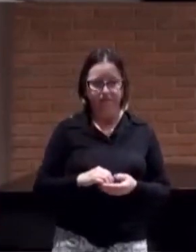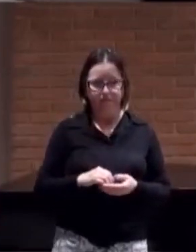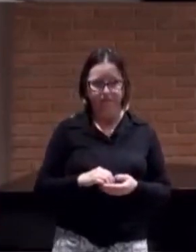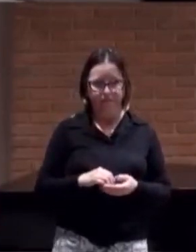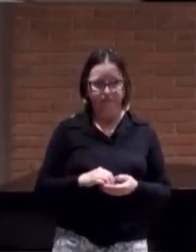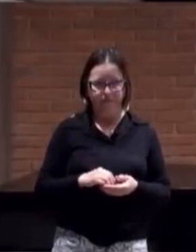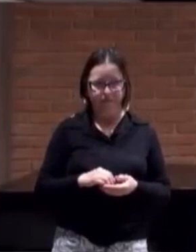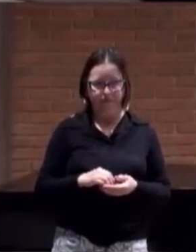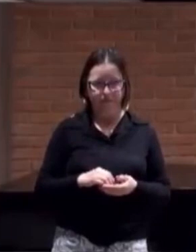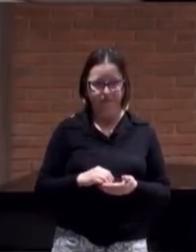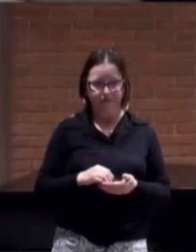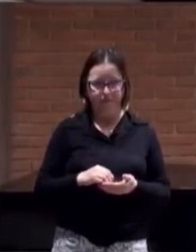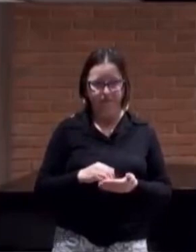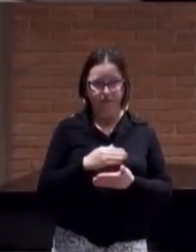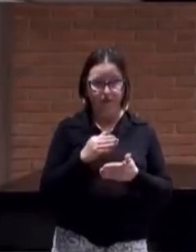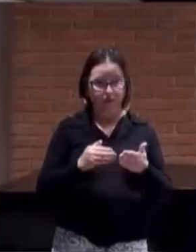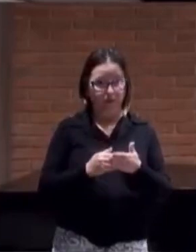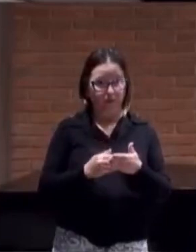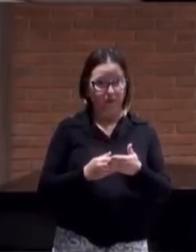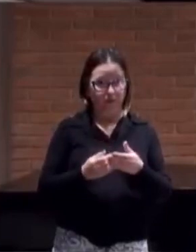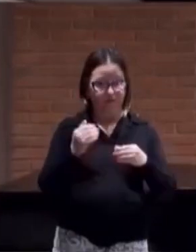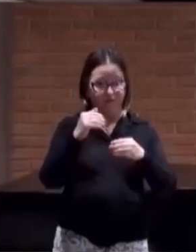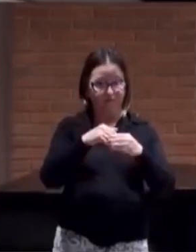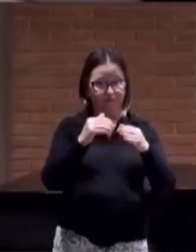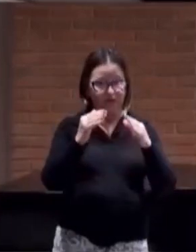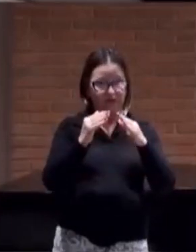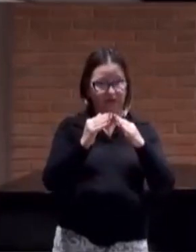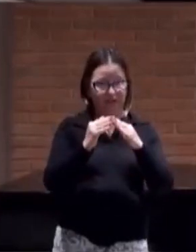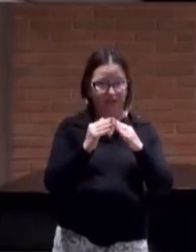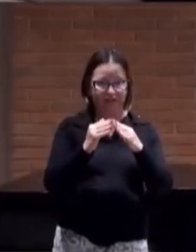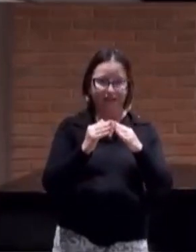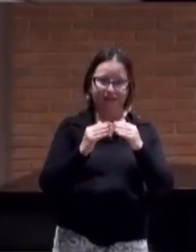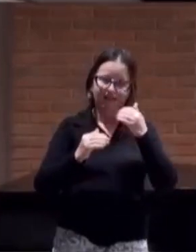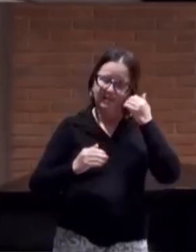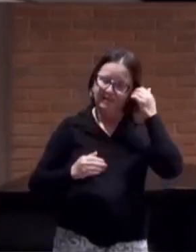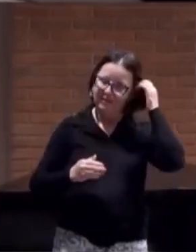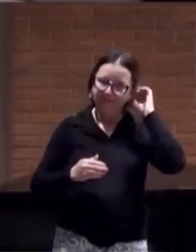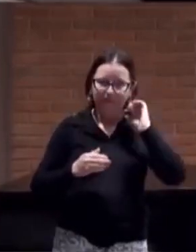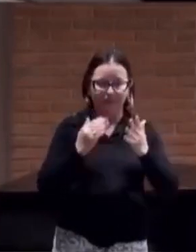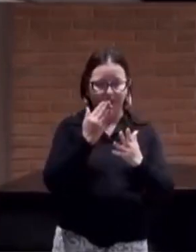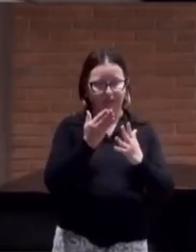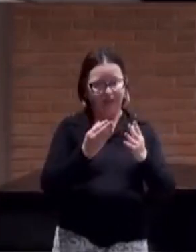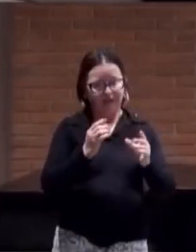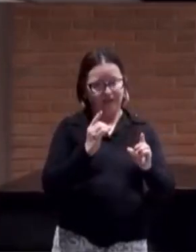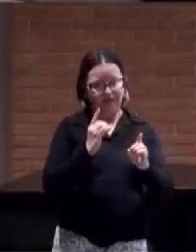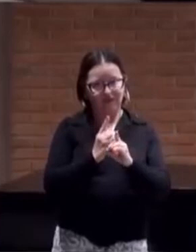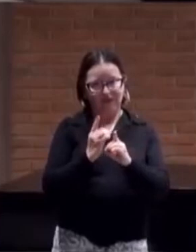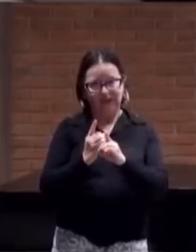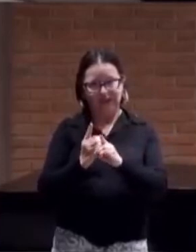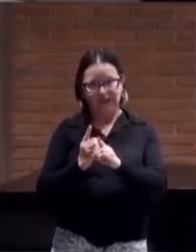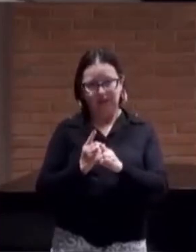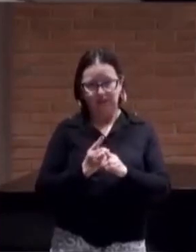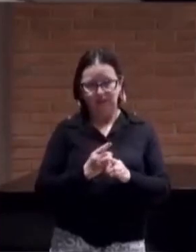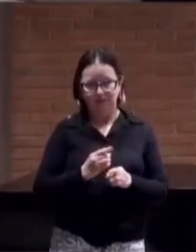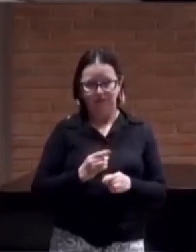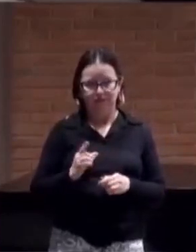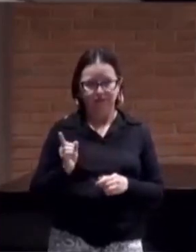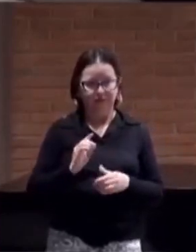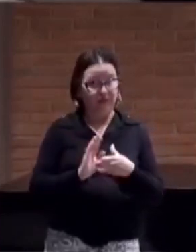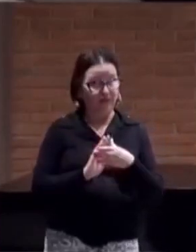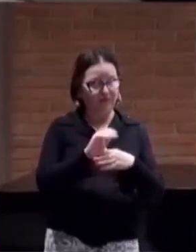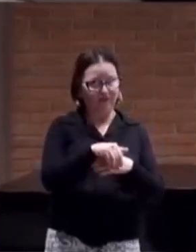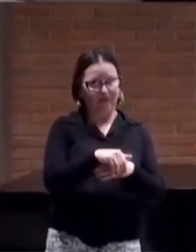Tudo dentro da casa, sabe? Tudo dentro dos discípulos. Não é coisa lá